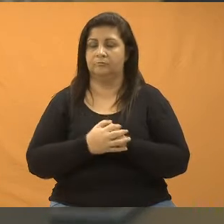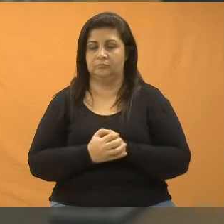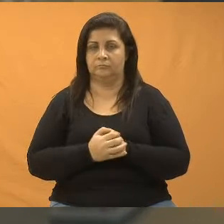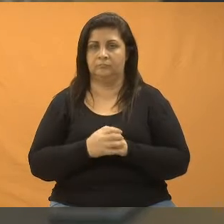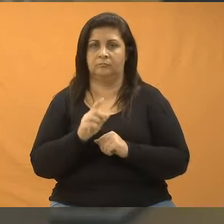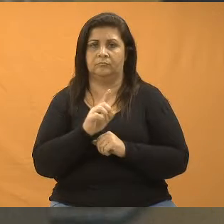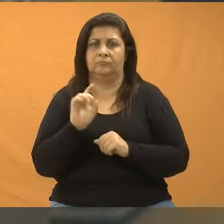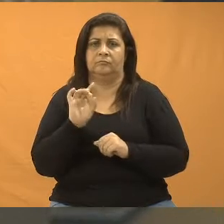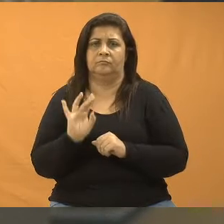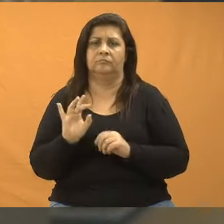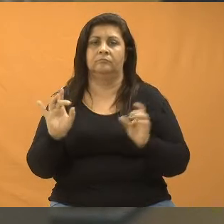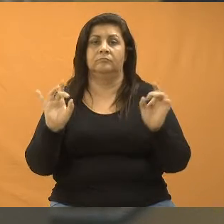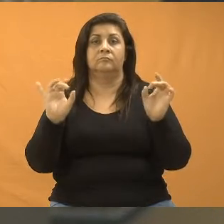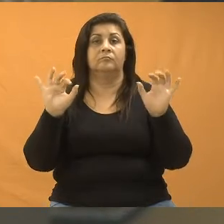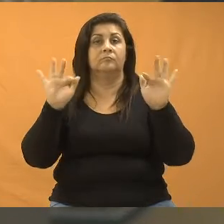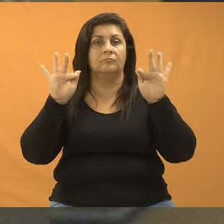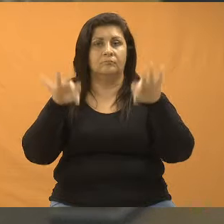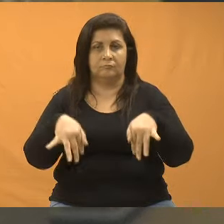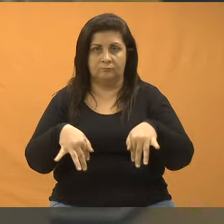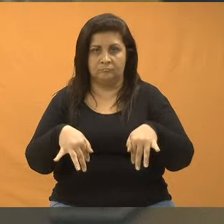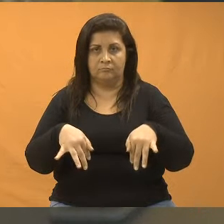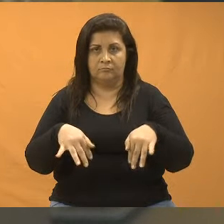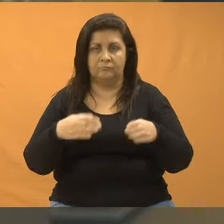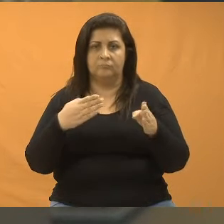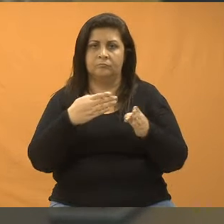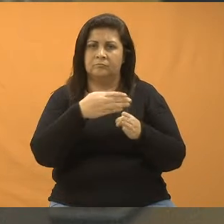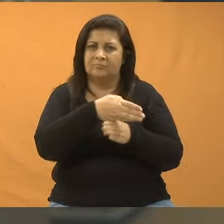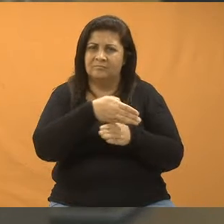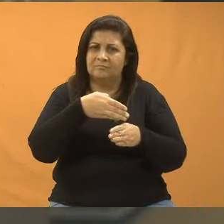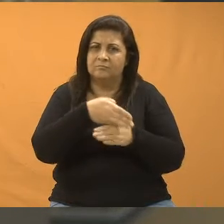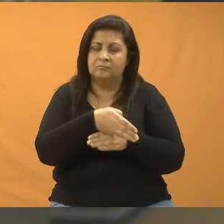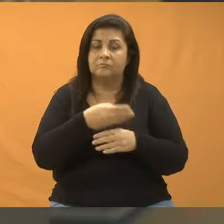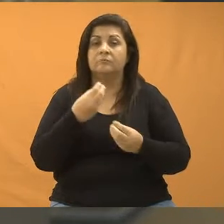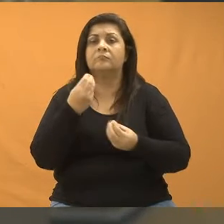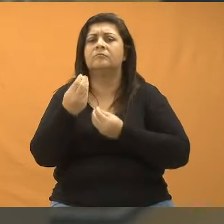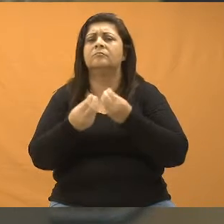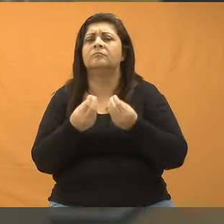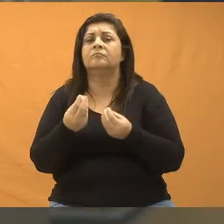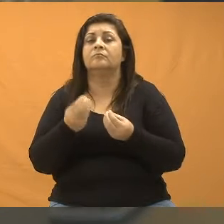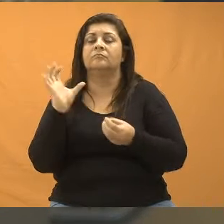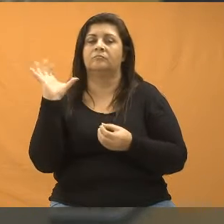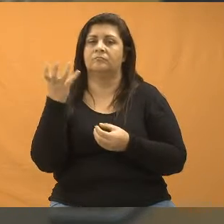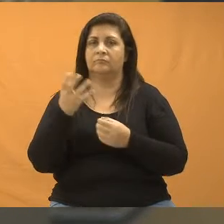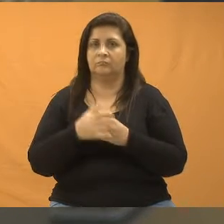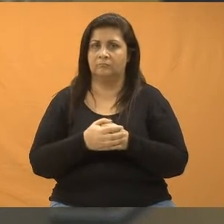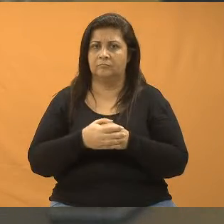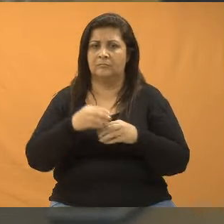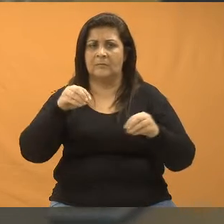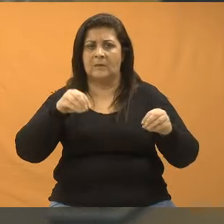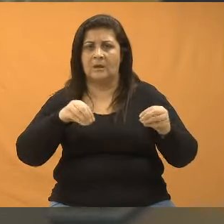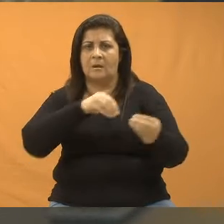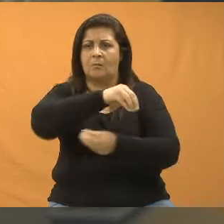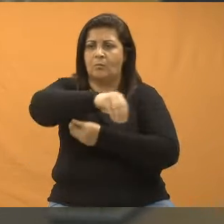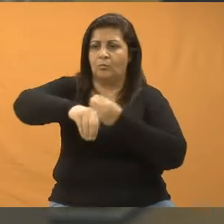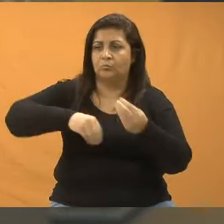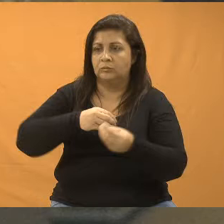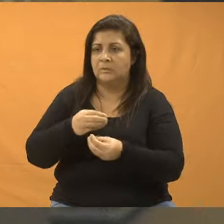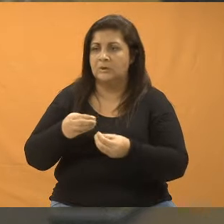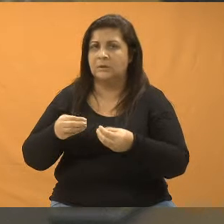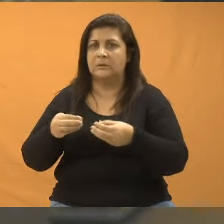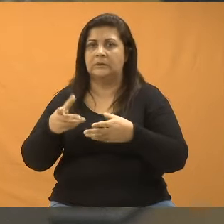só o fim da intervenção, mas é como é que se dará esse fim. Transição,